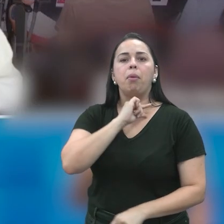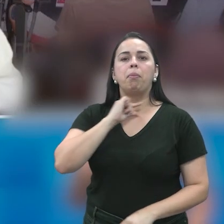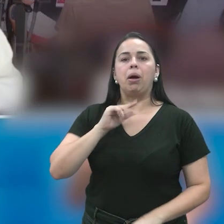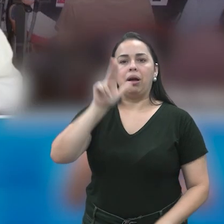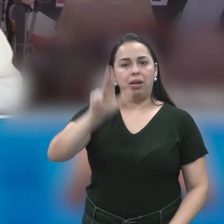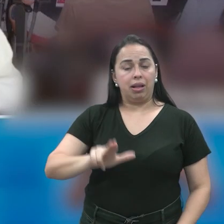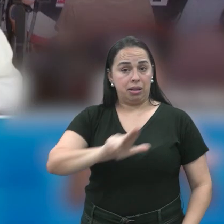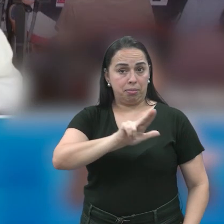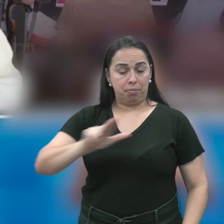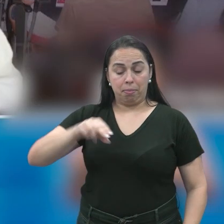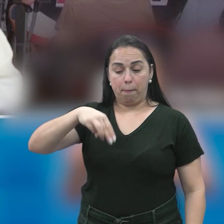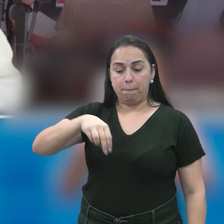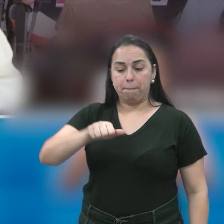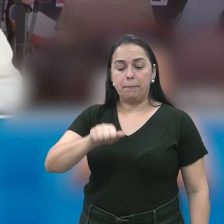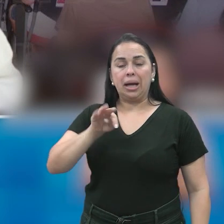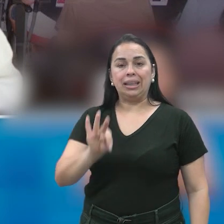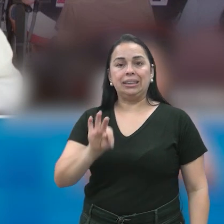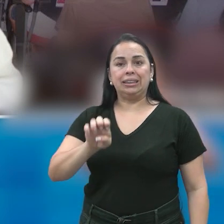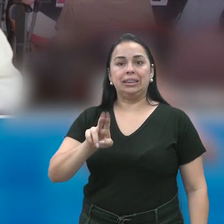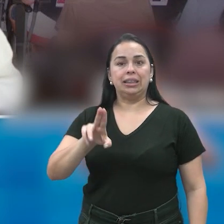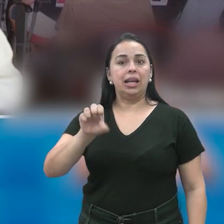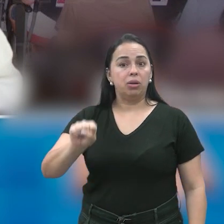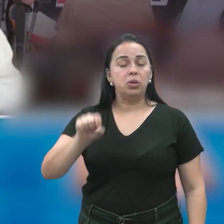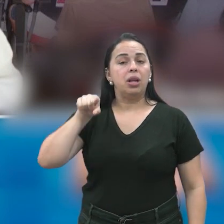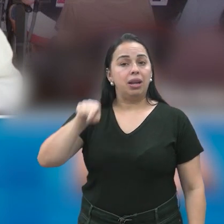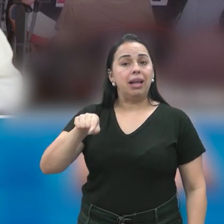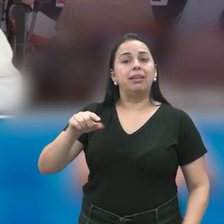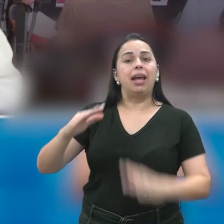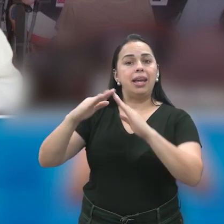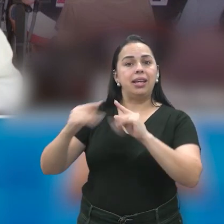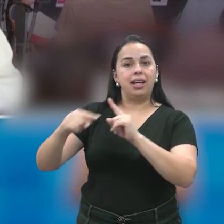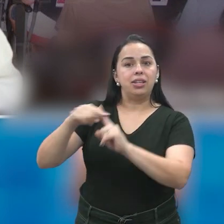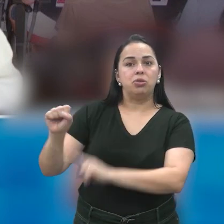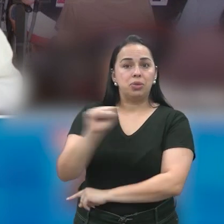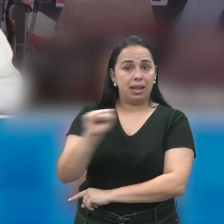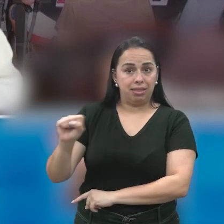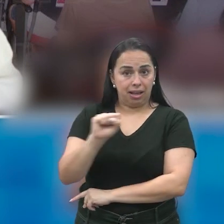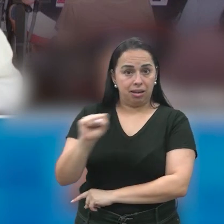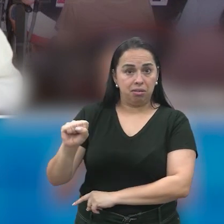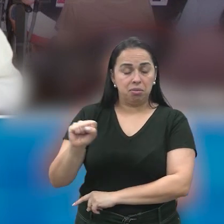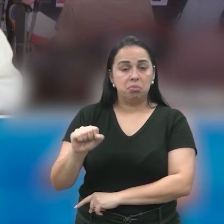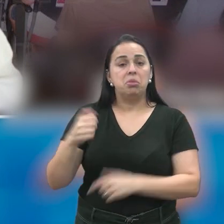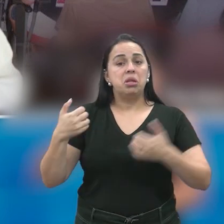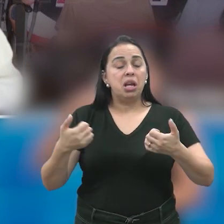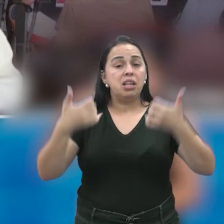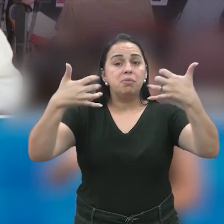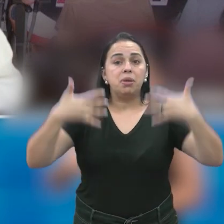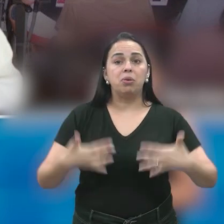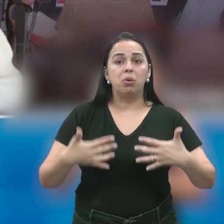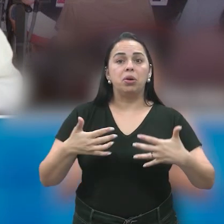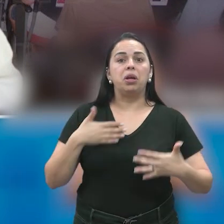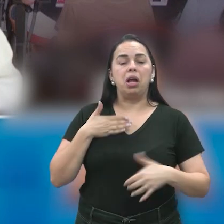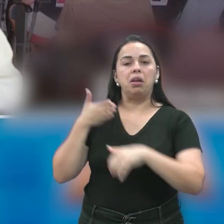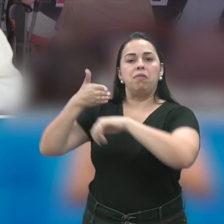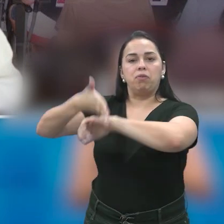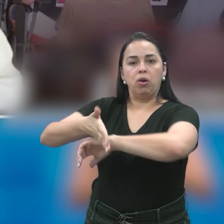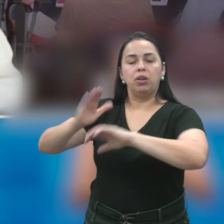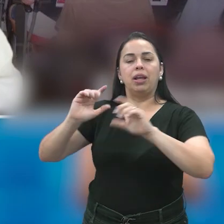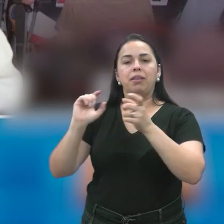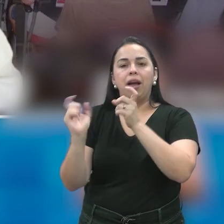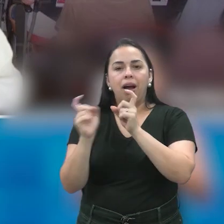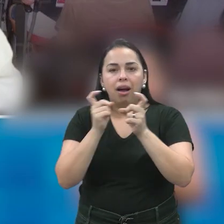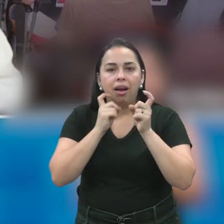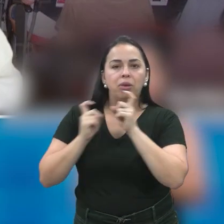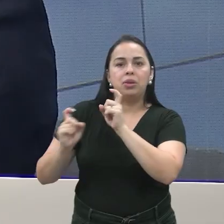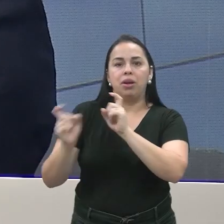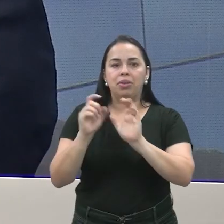padre Mateus Torres, da comunidade católica do bairro Satélite, e repercutiu a sua participação em uma reunião da comunidade